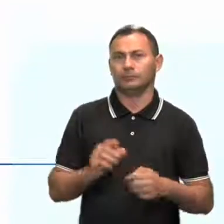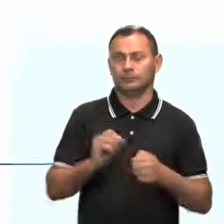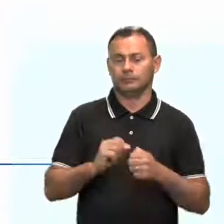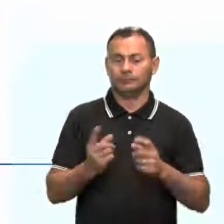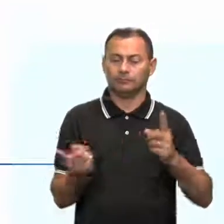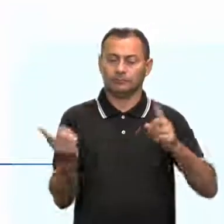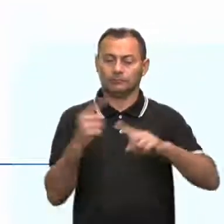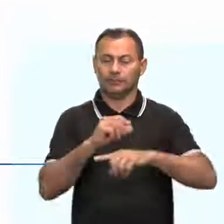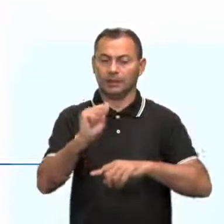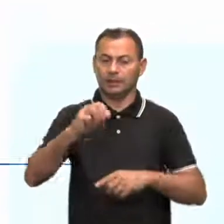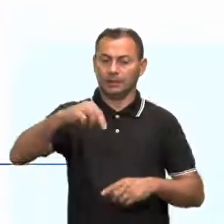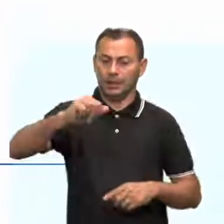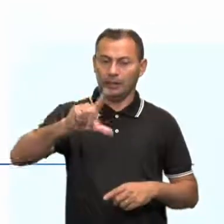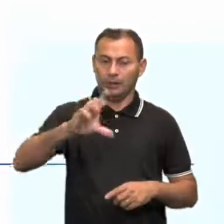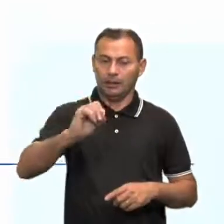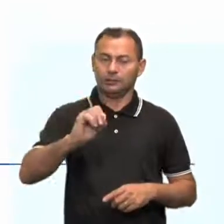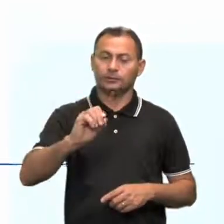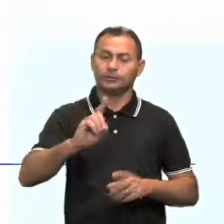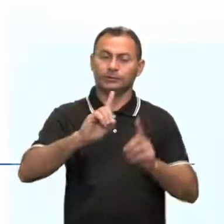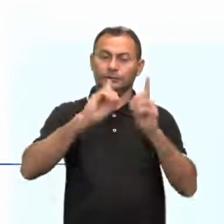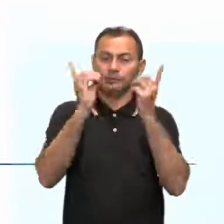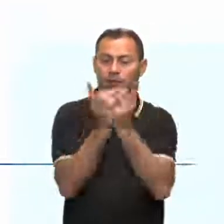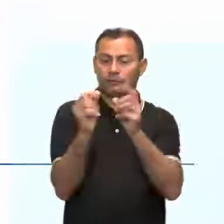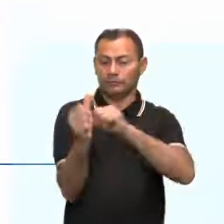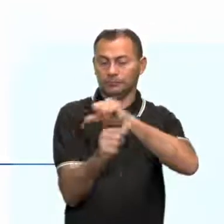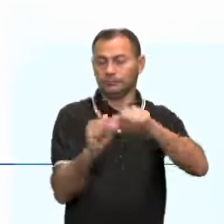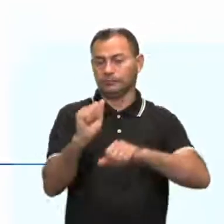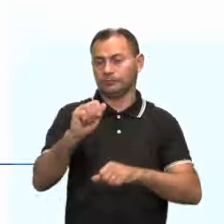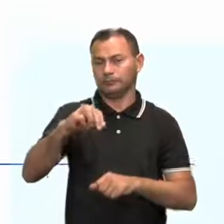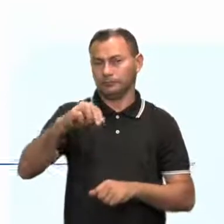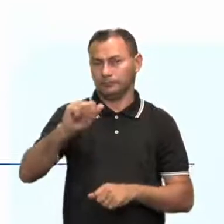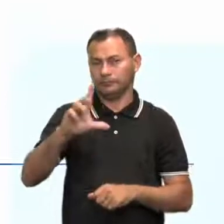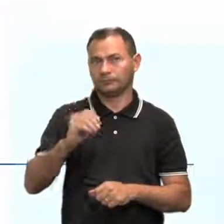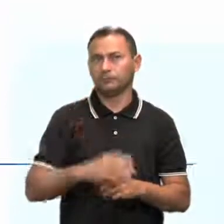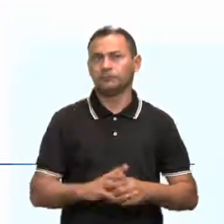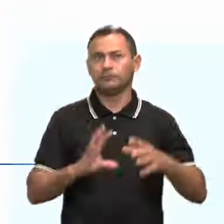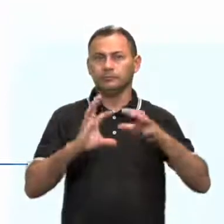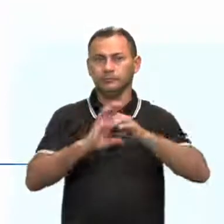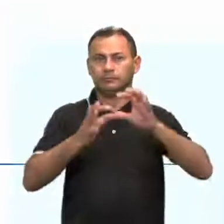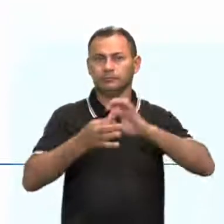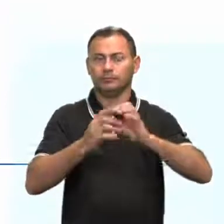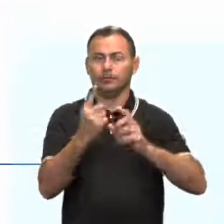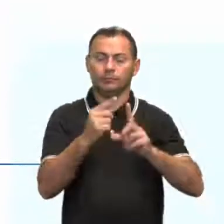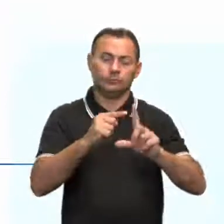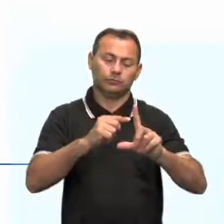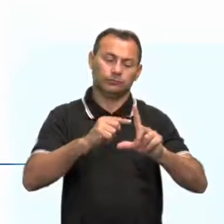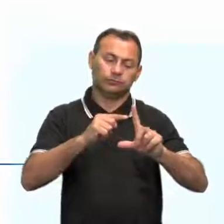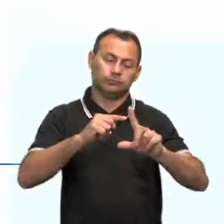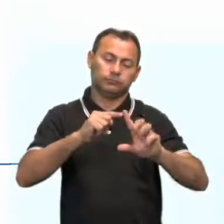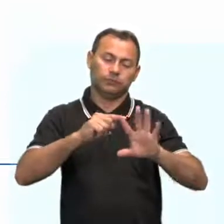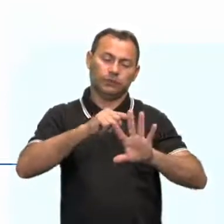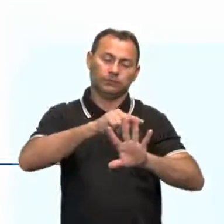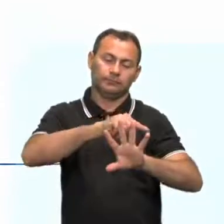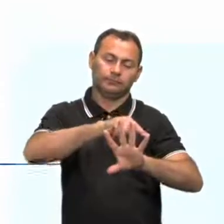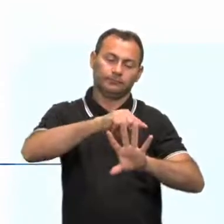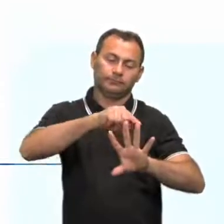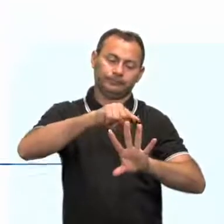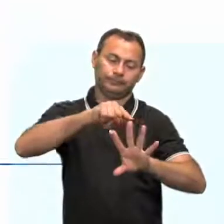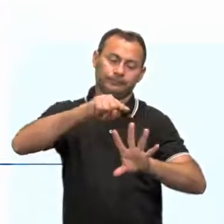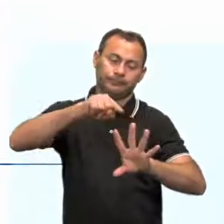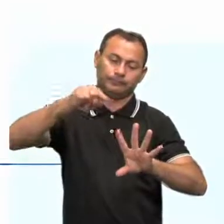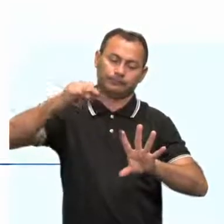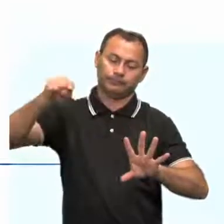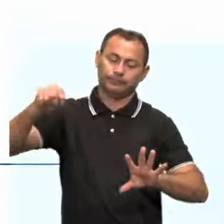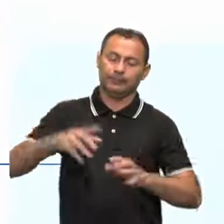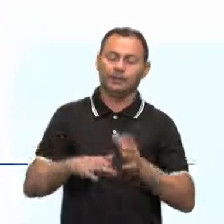a conversão analógico, digital analógico, você vai ligando os pontos, ligando um ponto ao outro, e você consegue chegar no